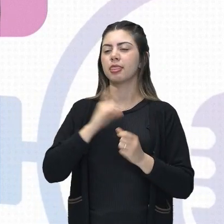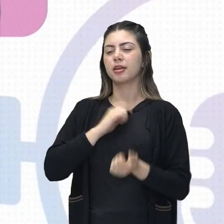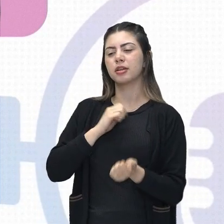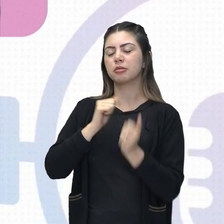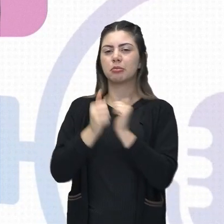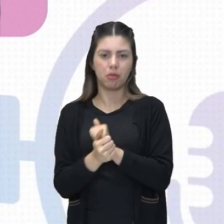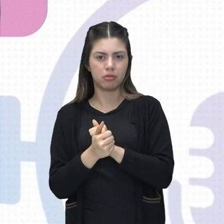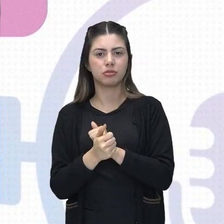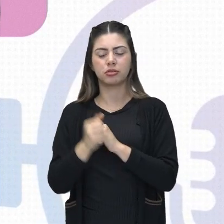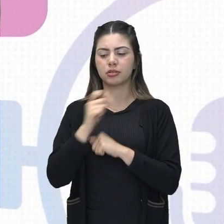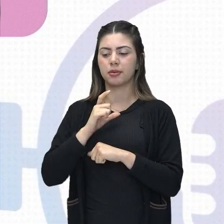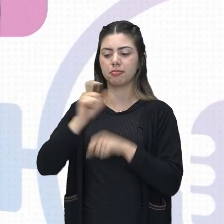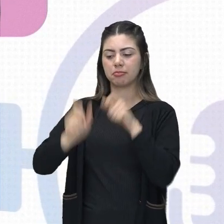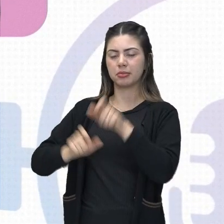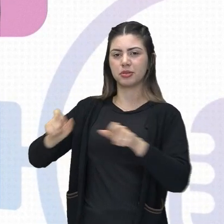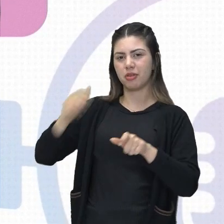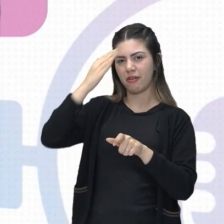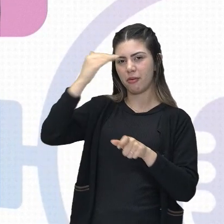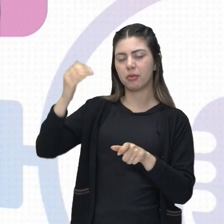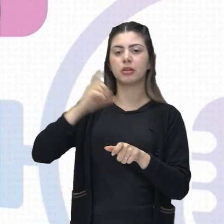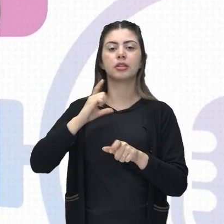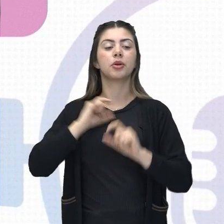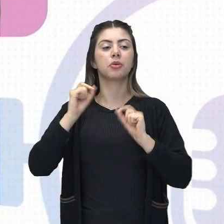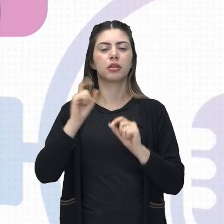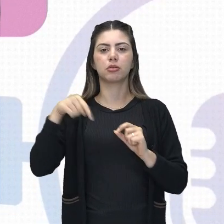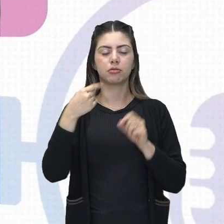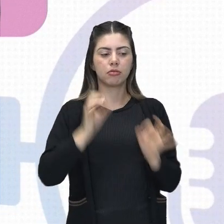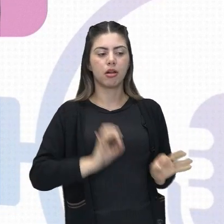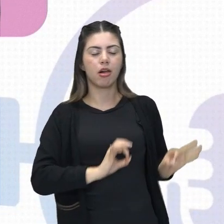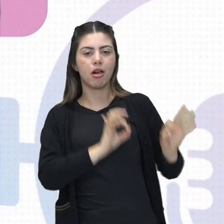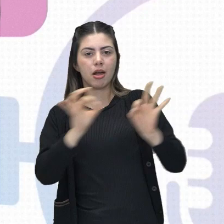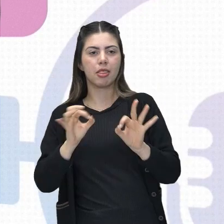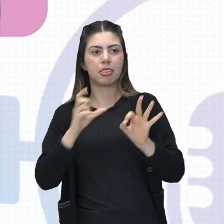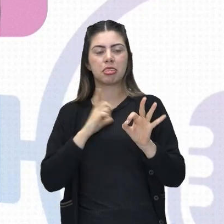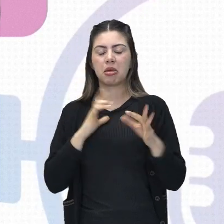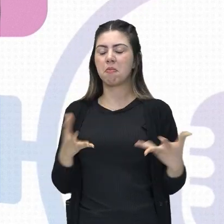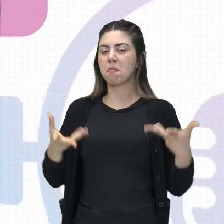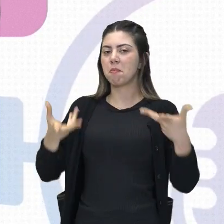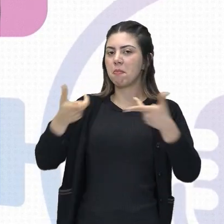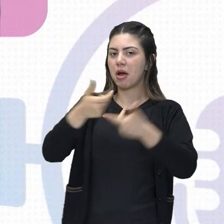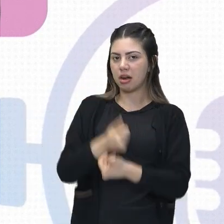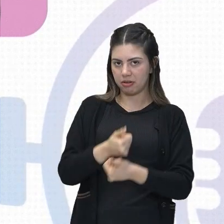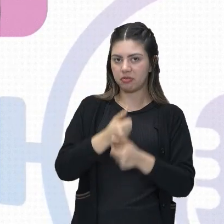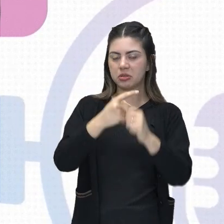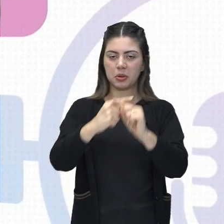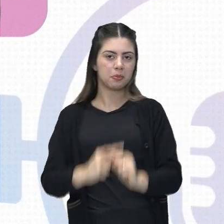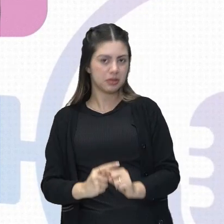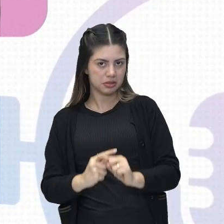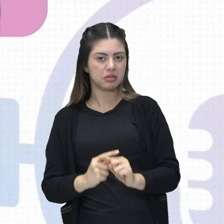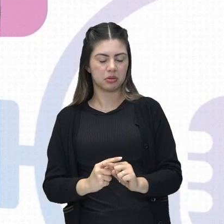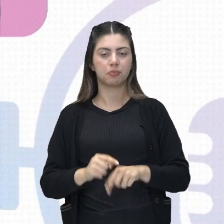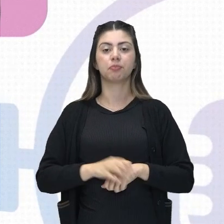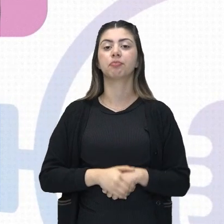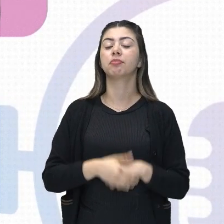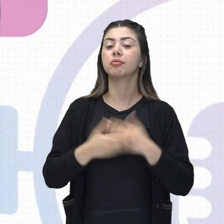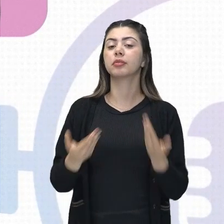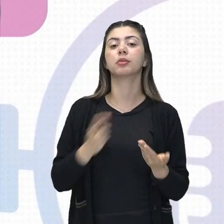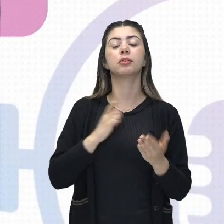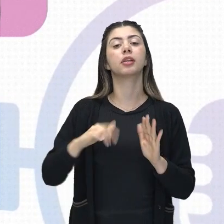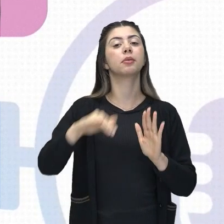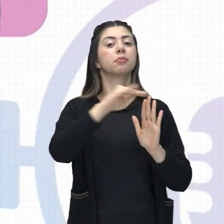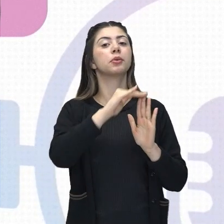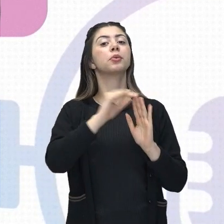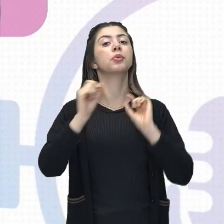têm nos presenteado com momentos emocionantes e performances históricas. No topo da lista de destaque,